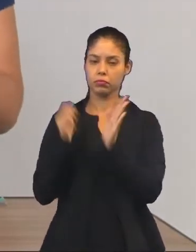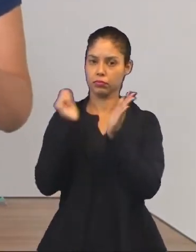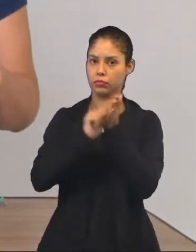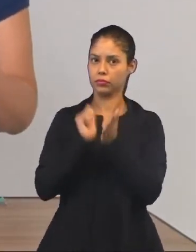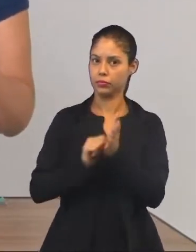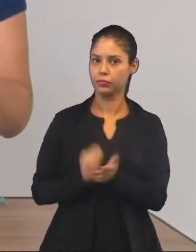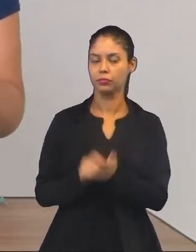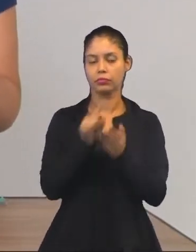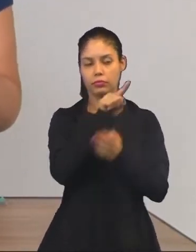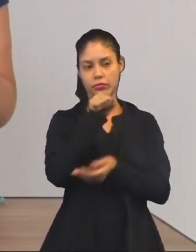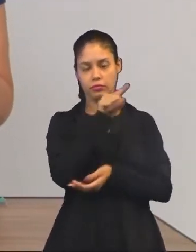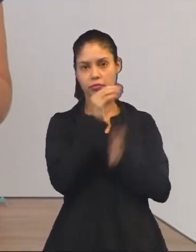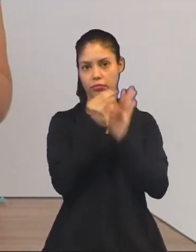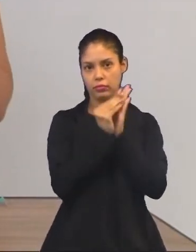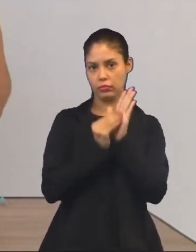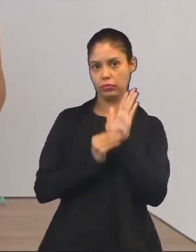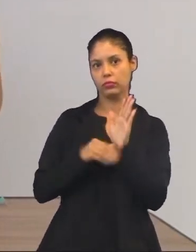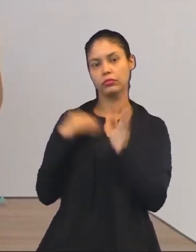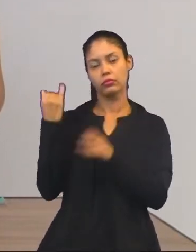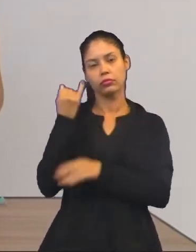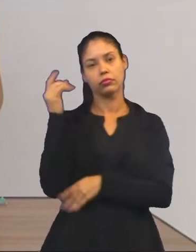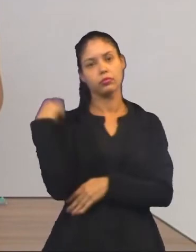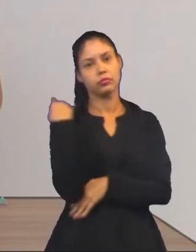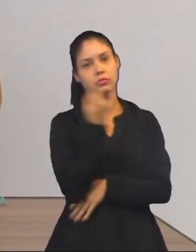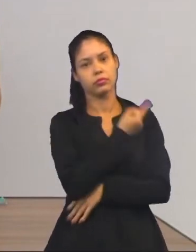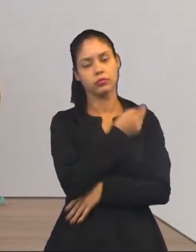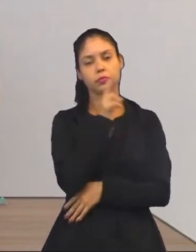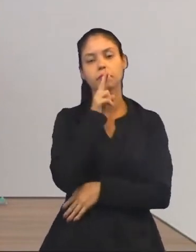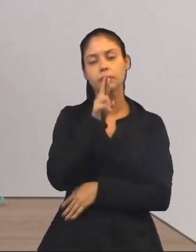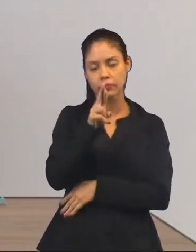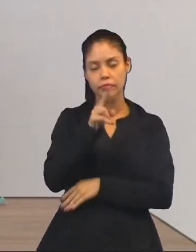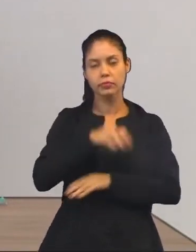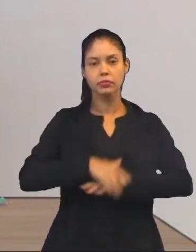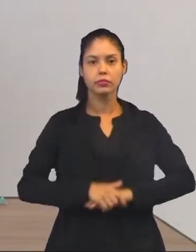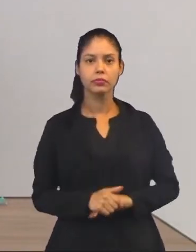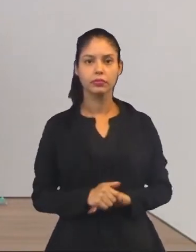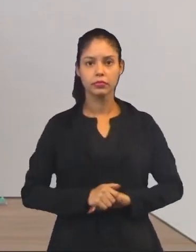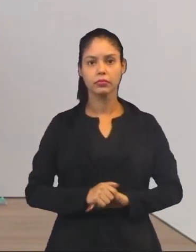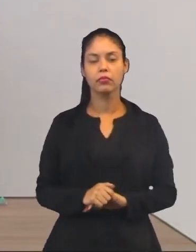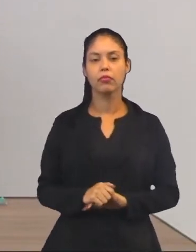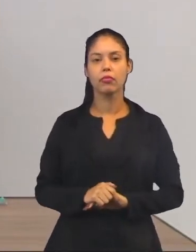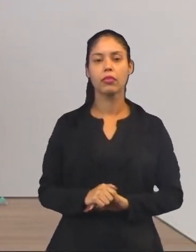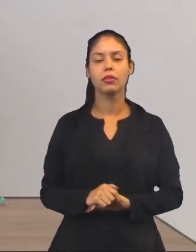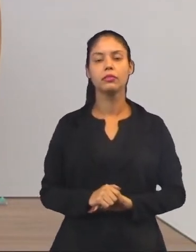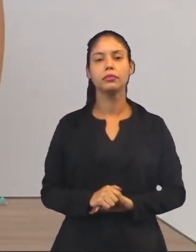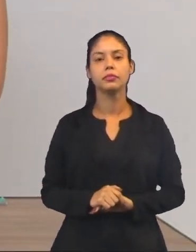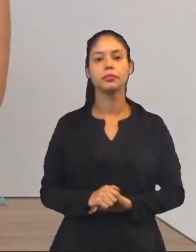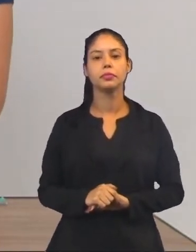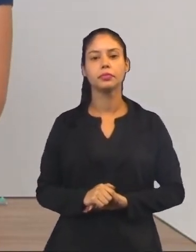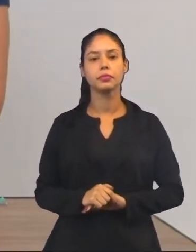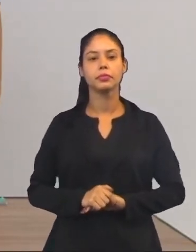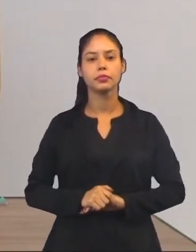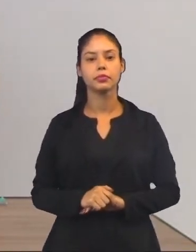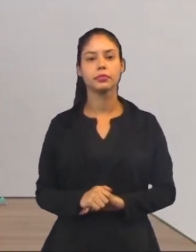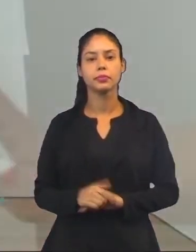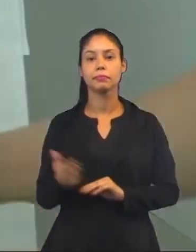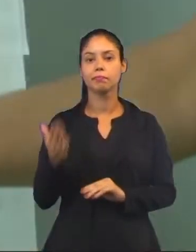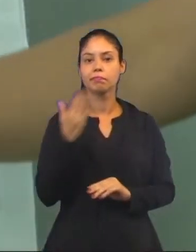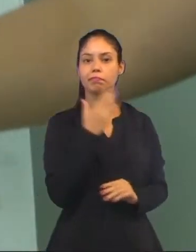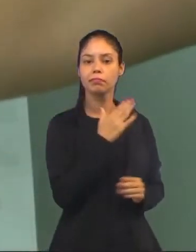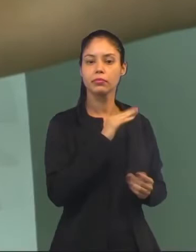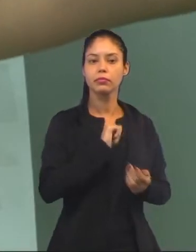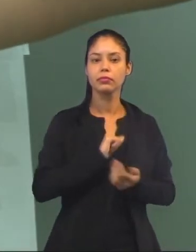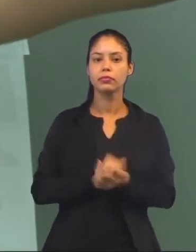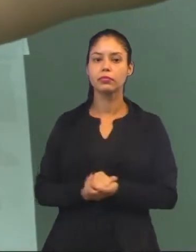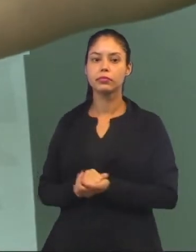vamos grifar os dados importantes para a nossa realização dessa situação problema. Vamos lá então.